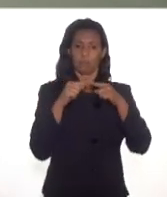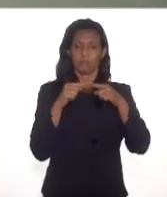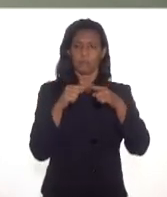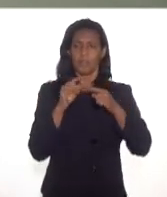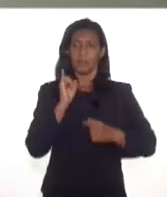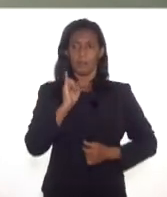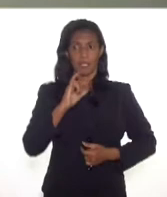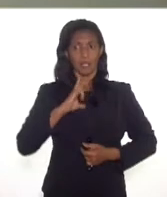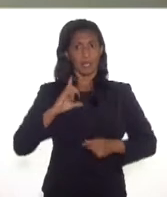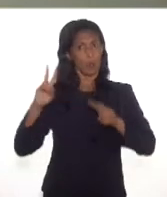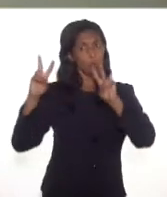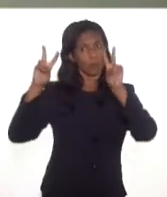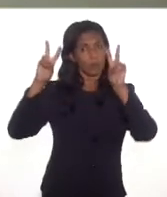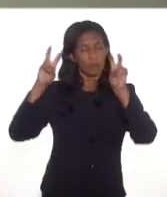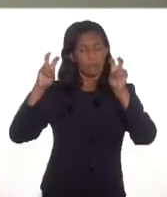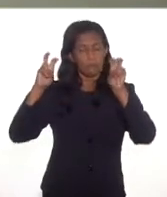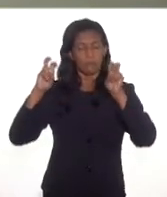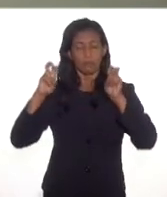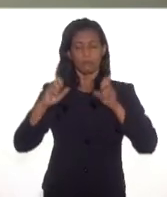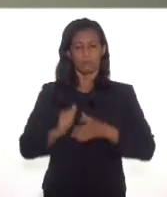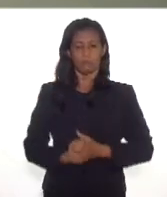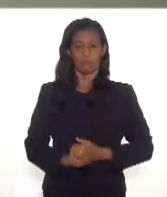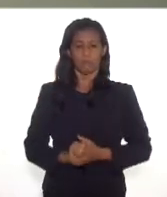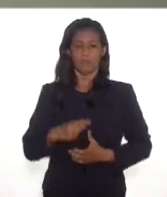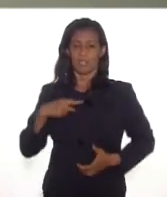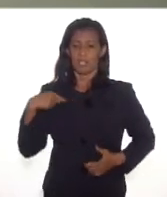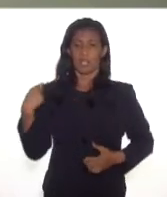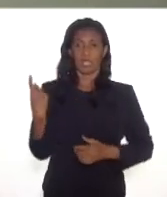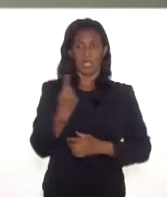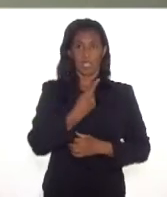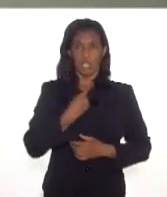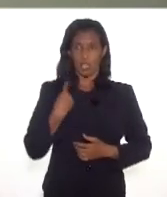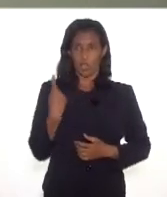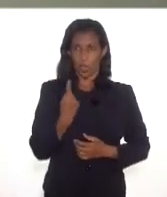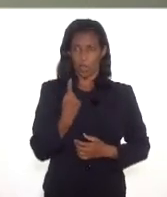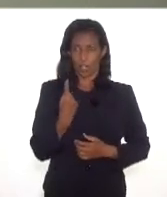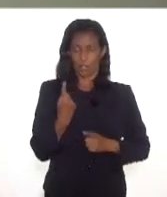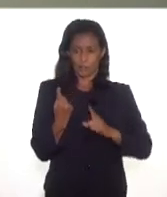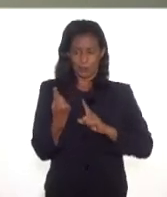tem um tema que nós da oposição,